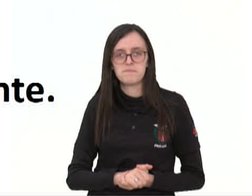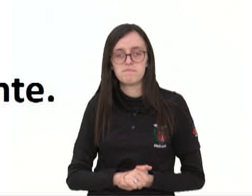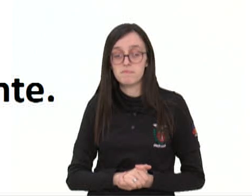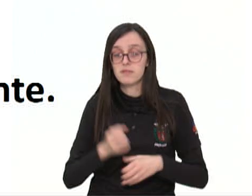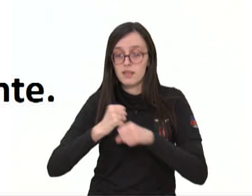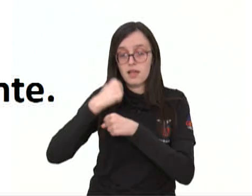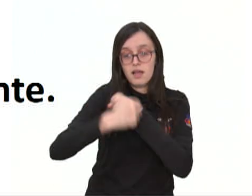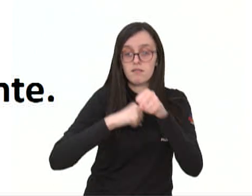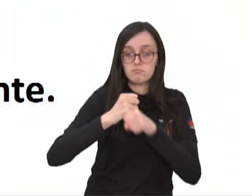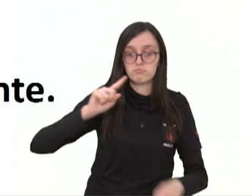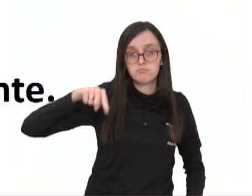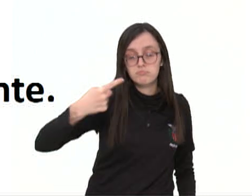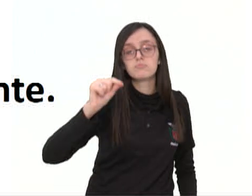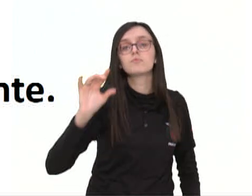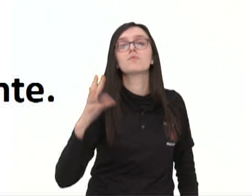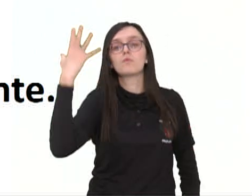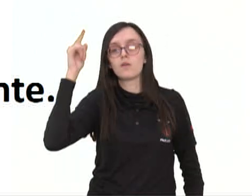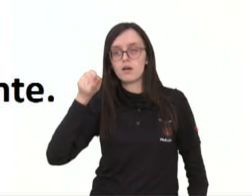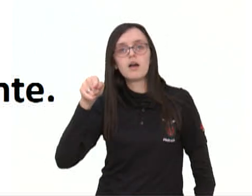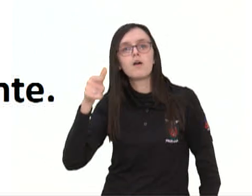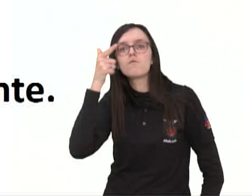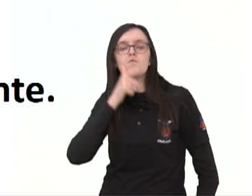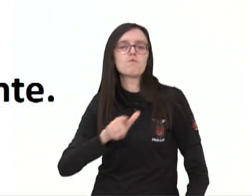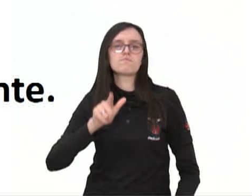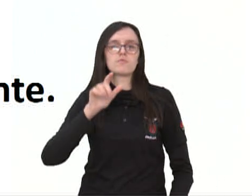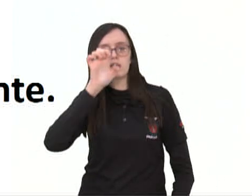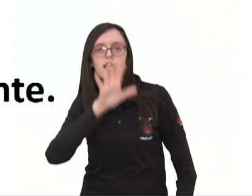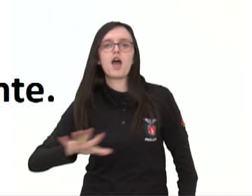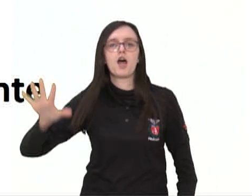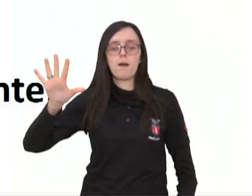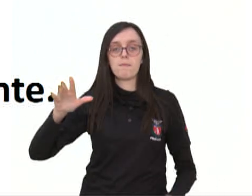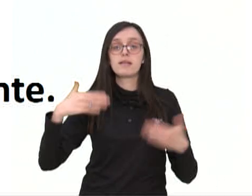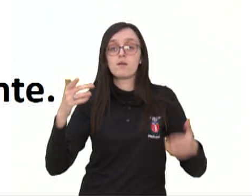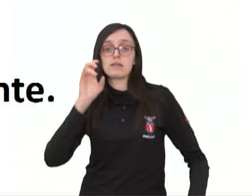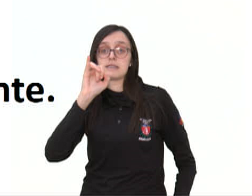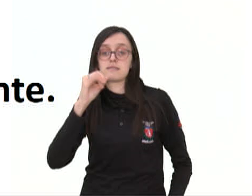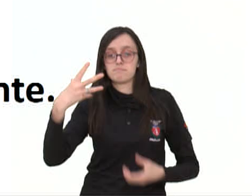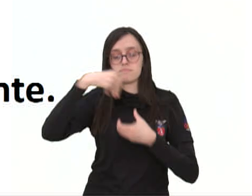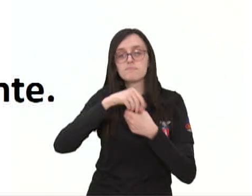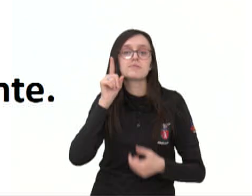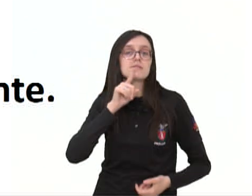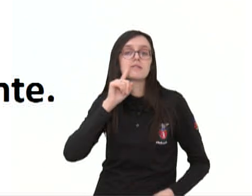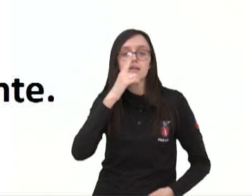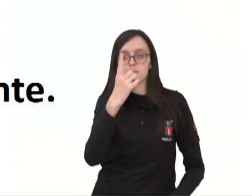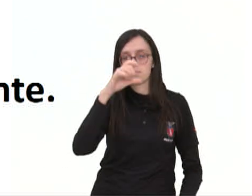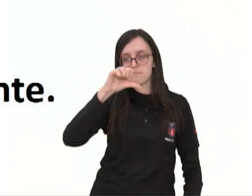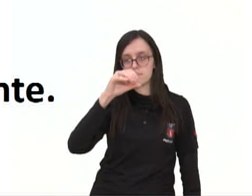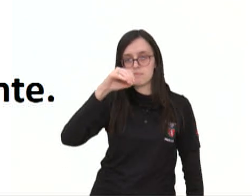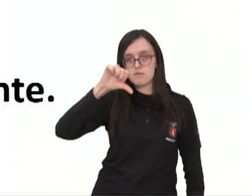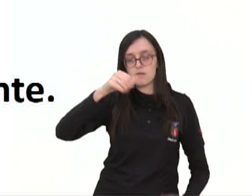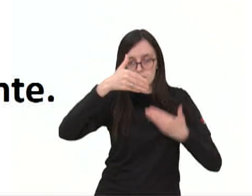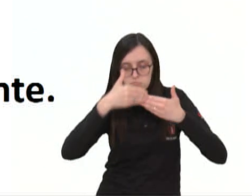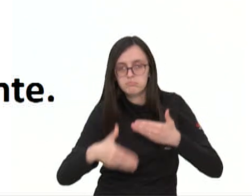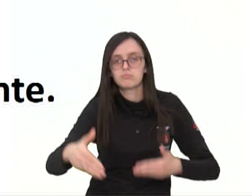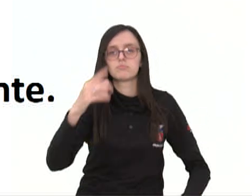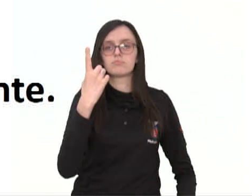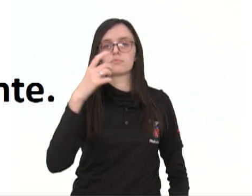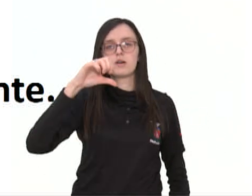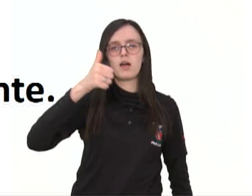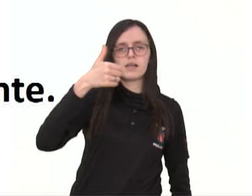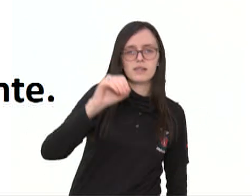no ano seguinte, essa ideia chegou à Europa. Então, se nos Estados Unidos, 1909, a partir de